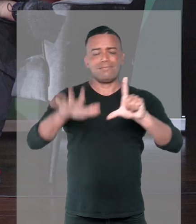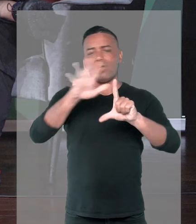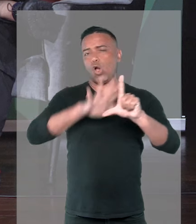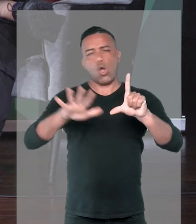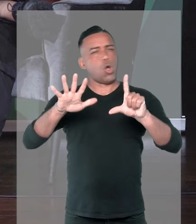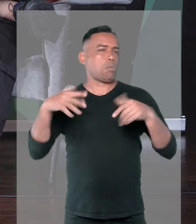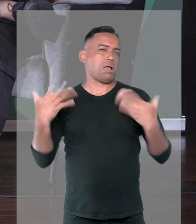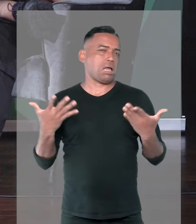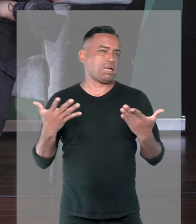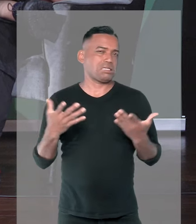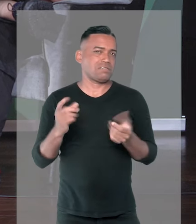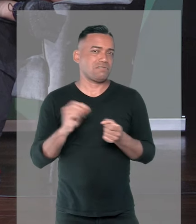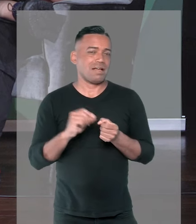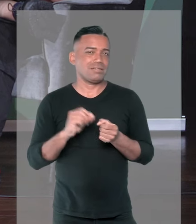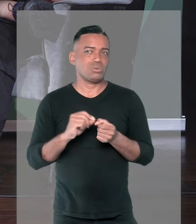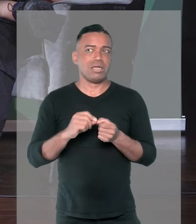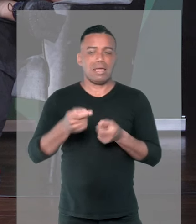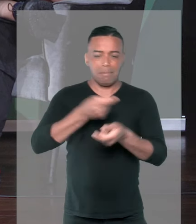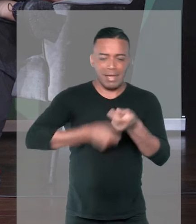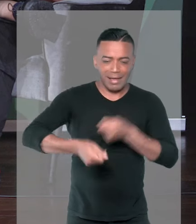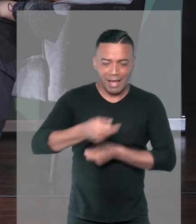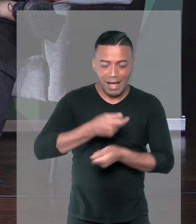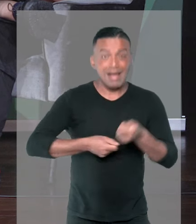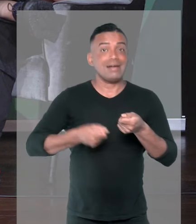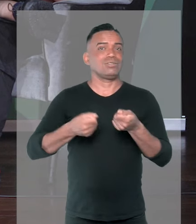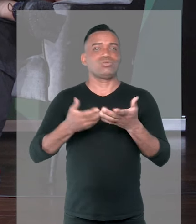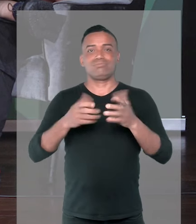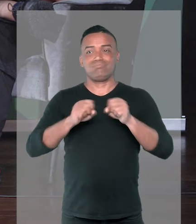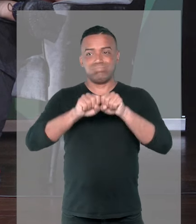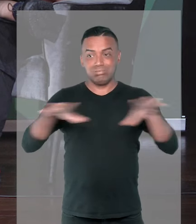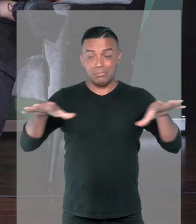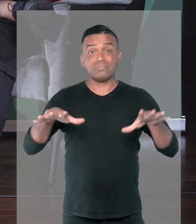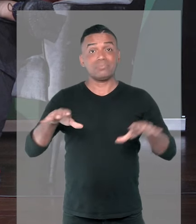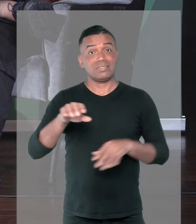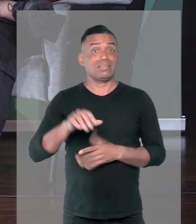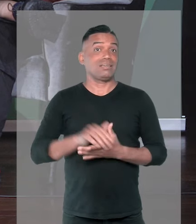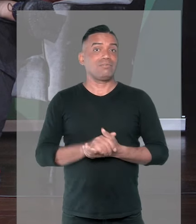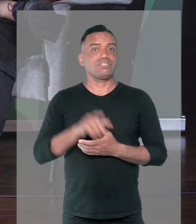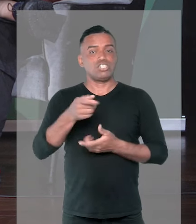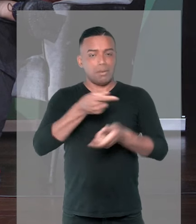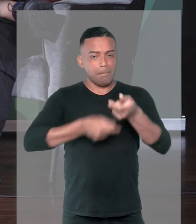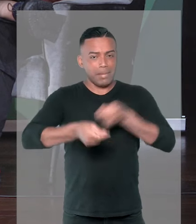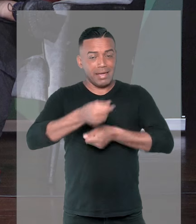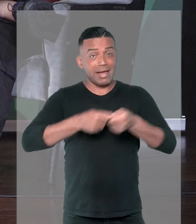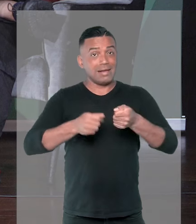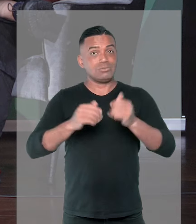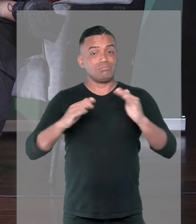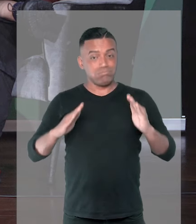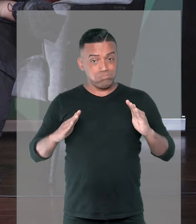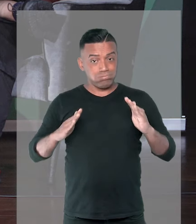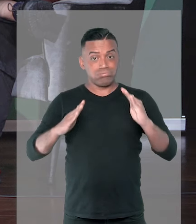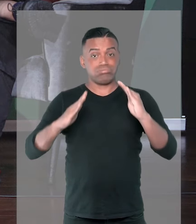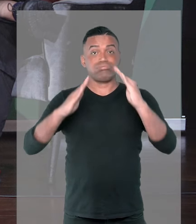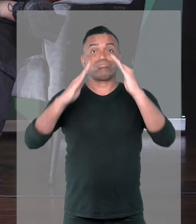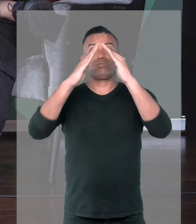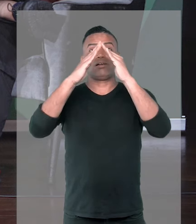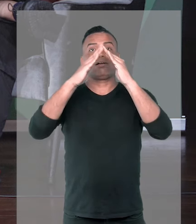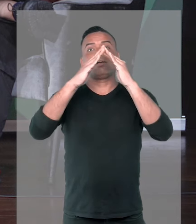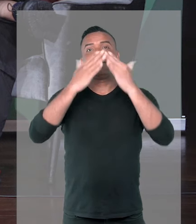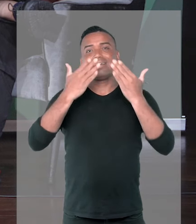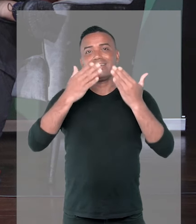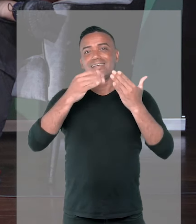é habilitar mercados em rede você tinha mercados absolutamente piramidais que a gente dizia que os mercados